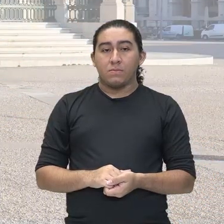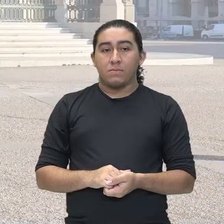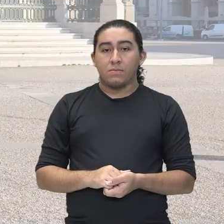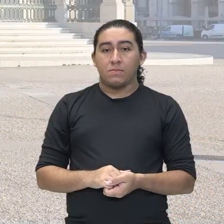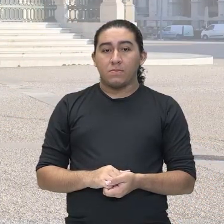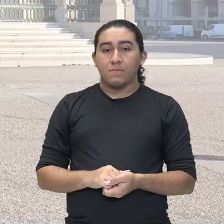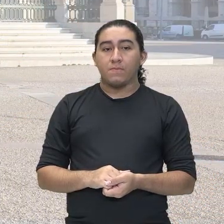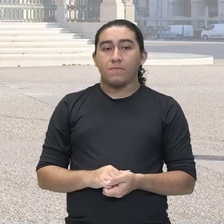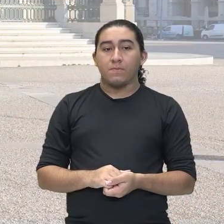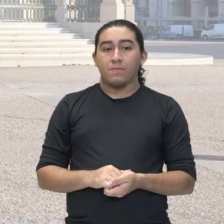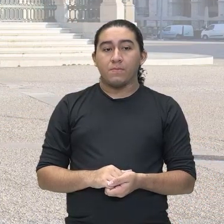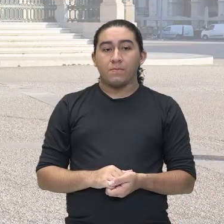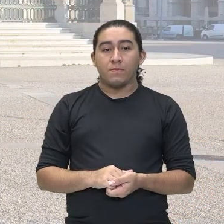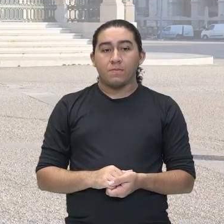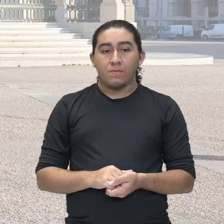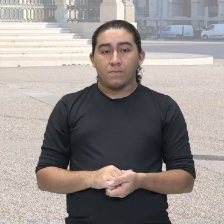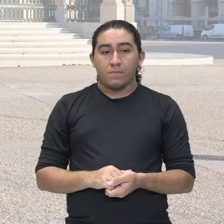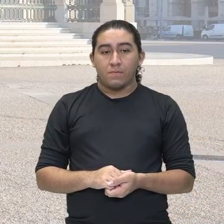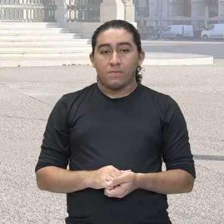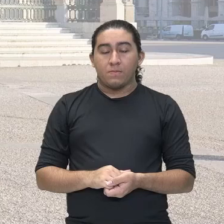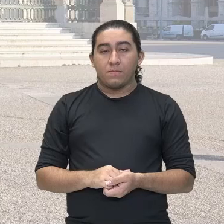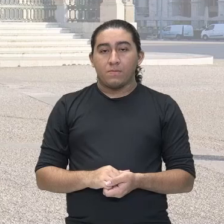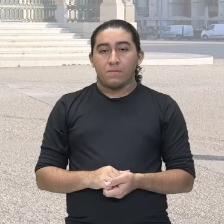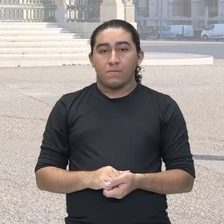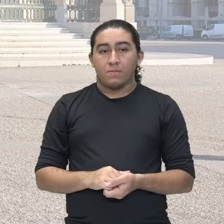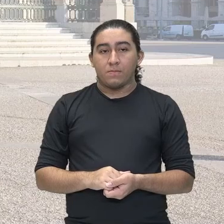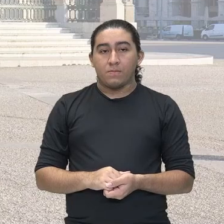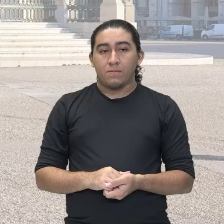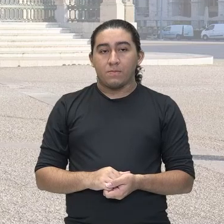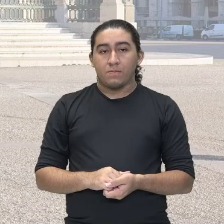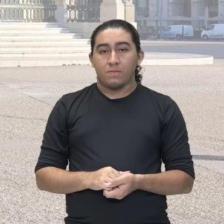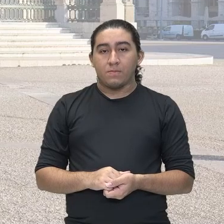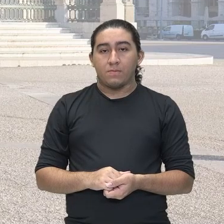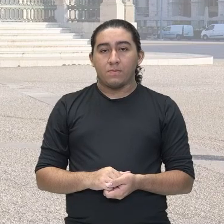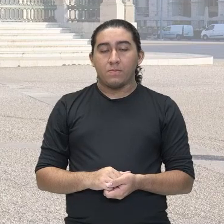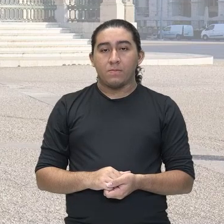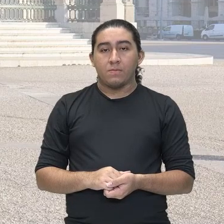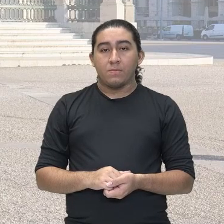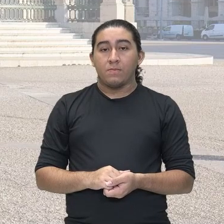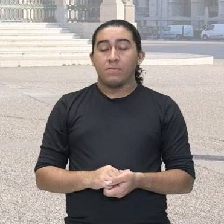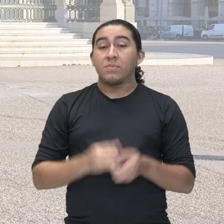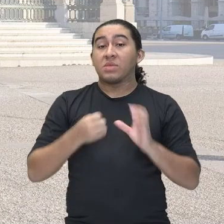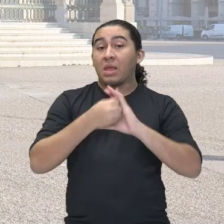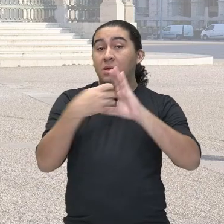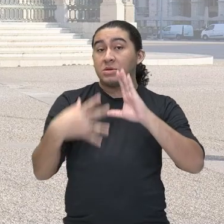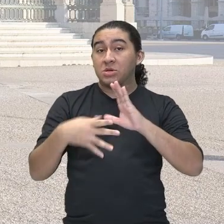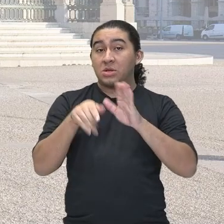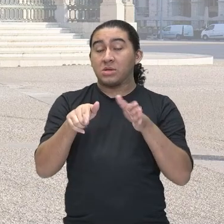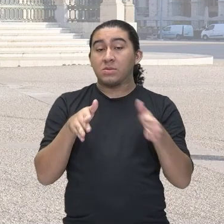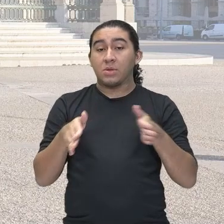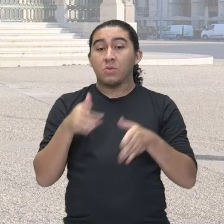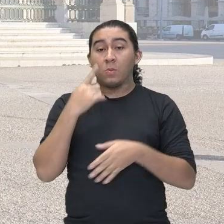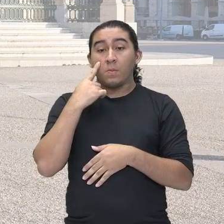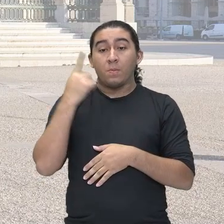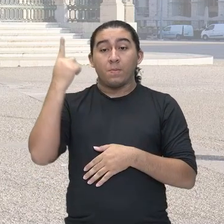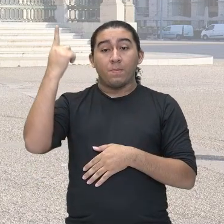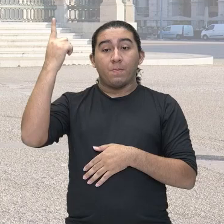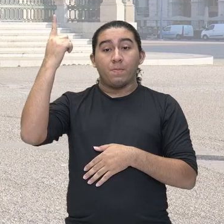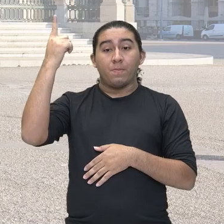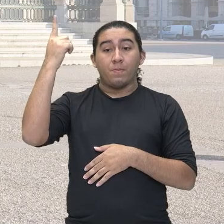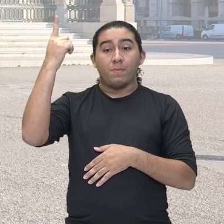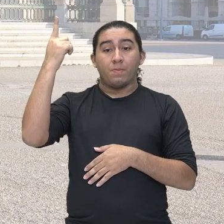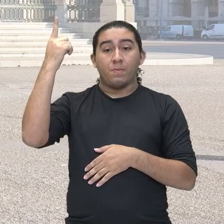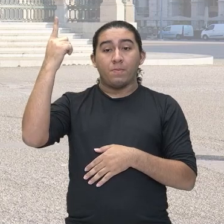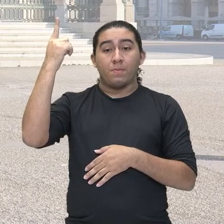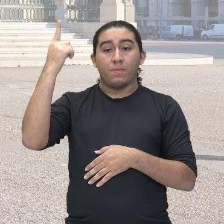Então, nós temos as características do período do classicismo. Então, temos várias